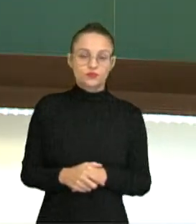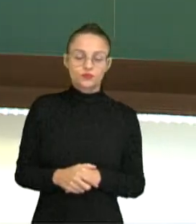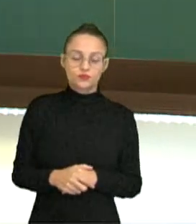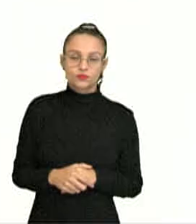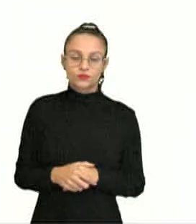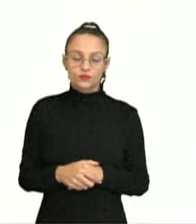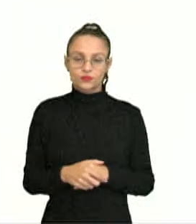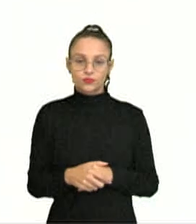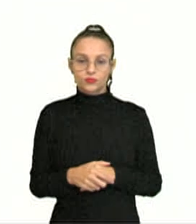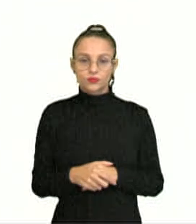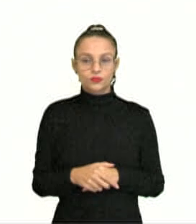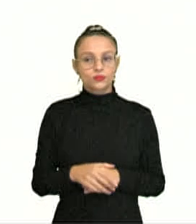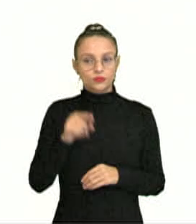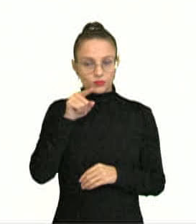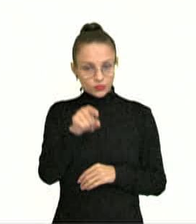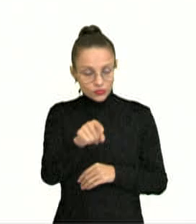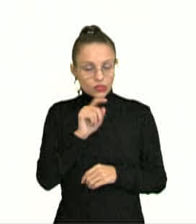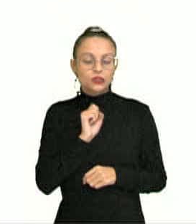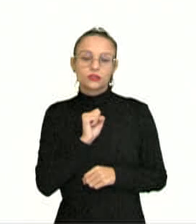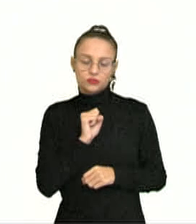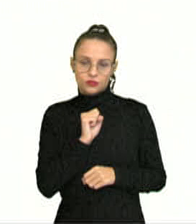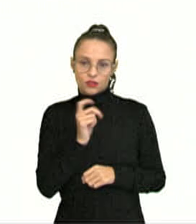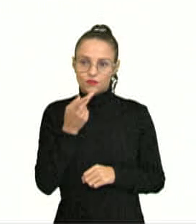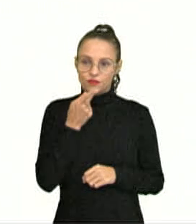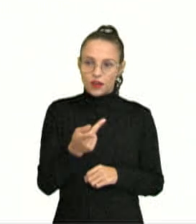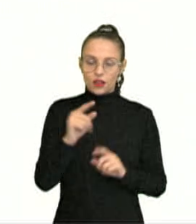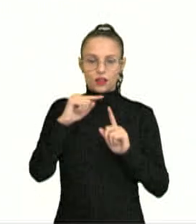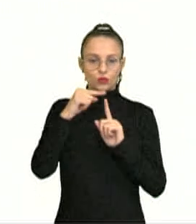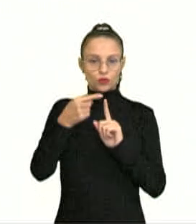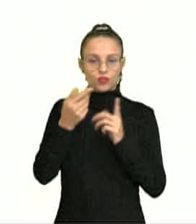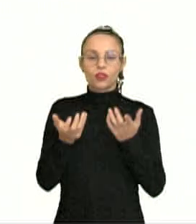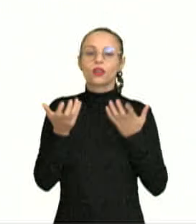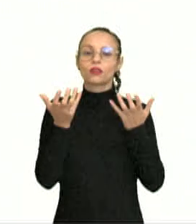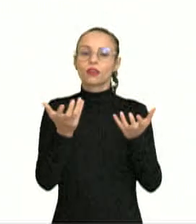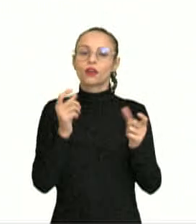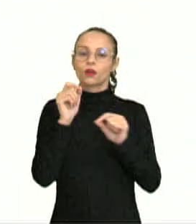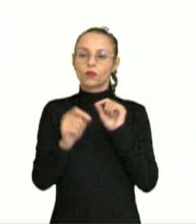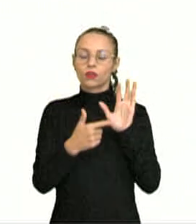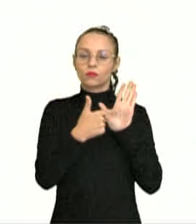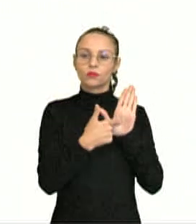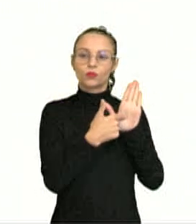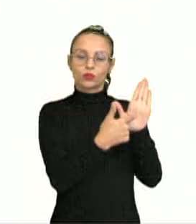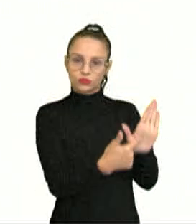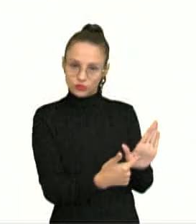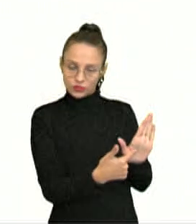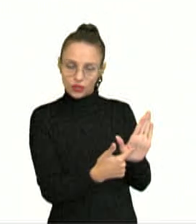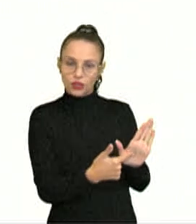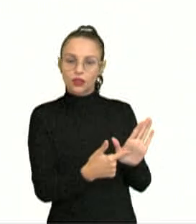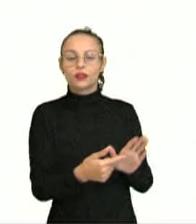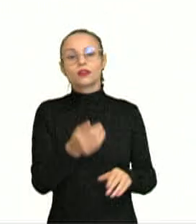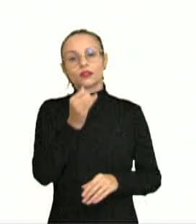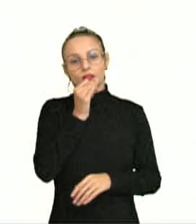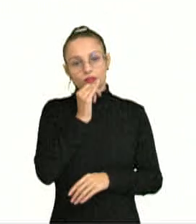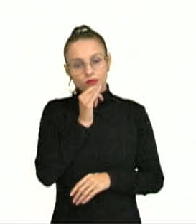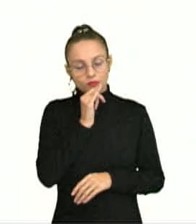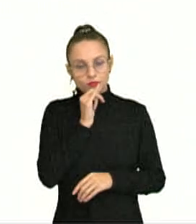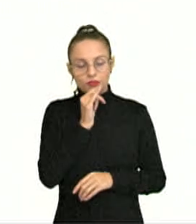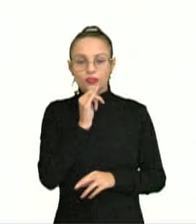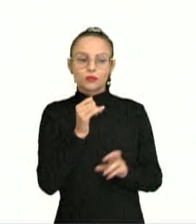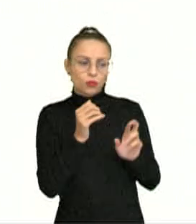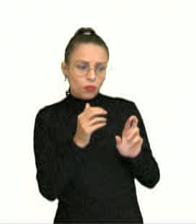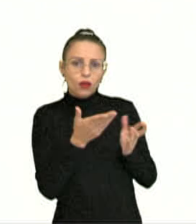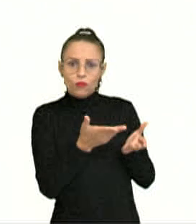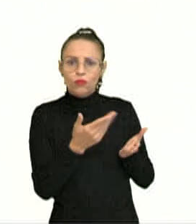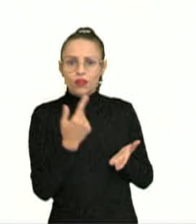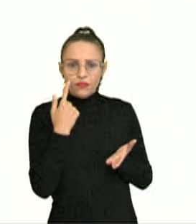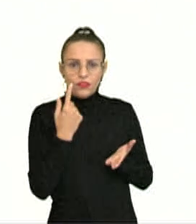Então, nessa intervenção, ele quer mostrar como exemplo a agulha